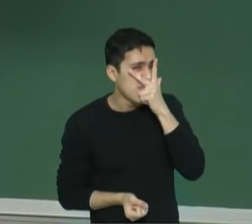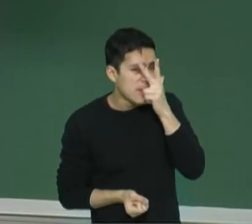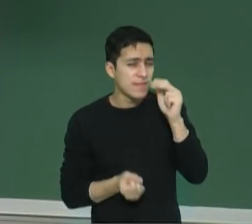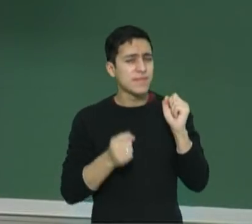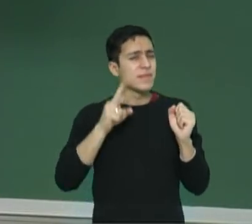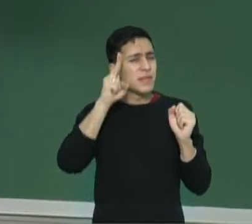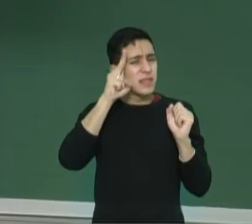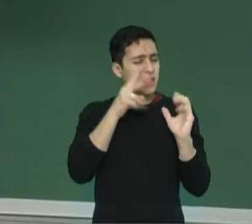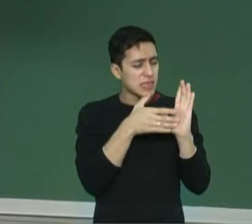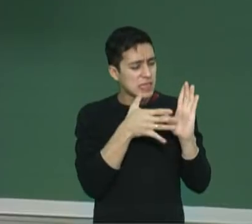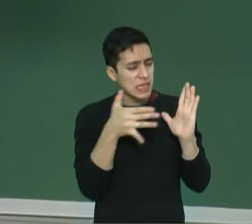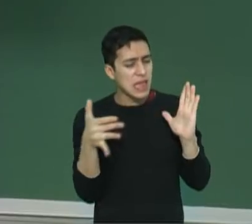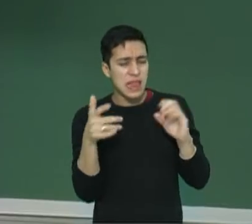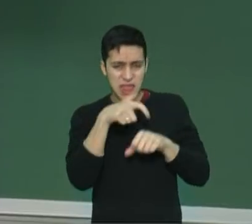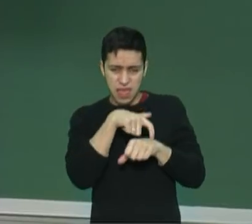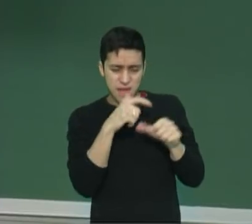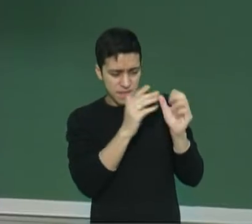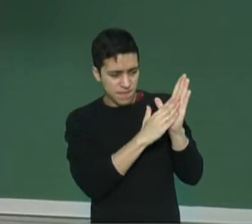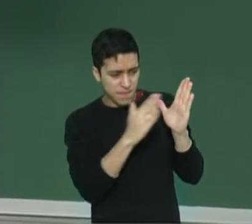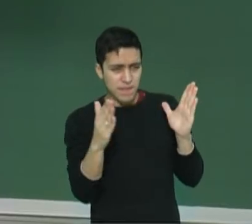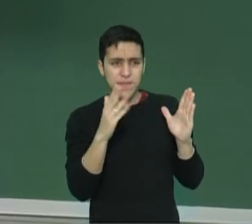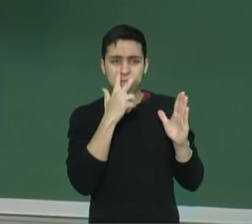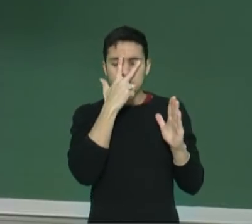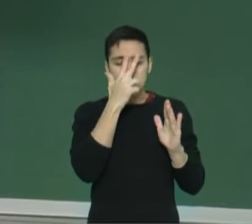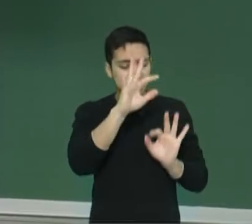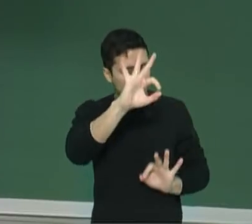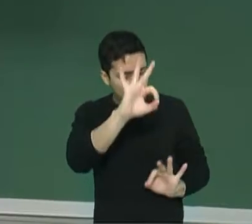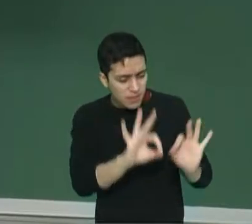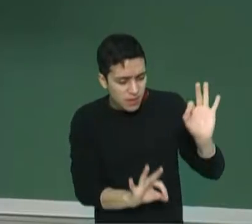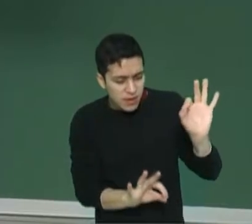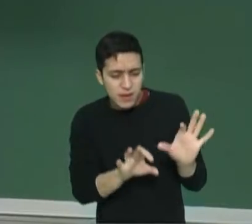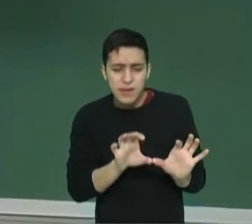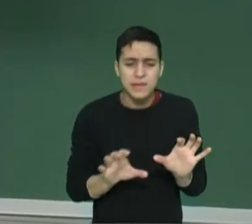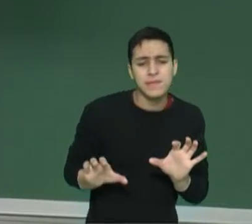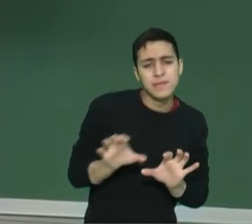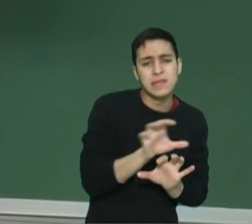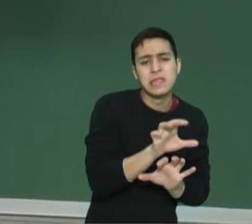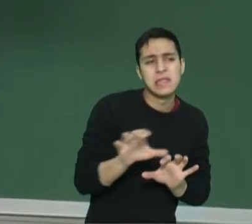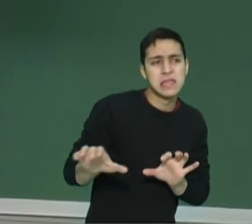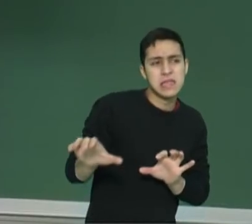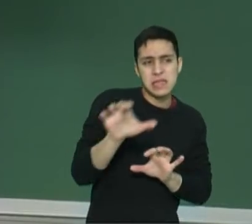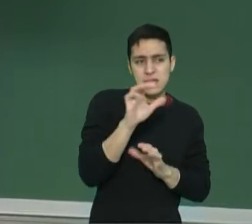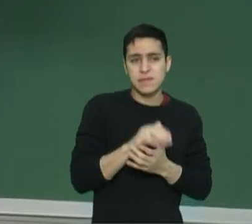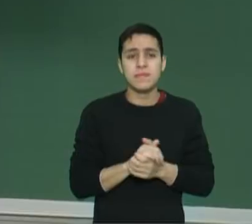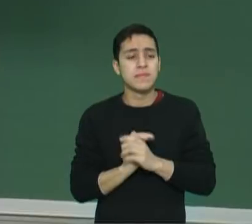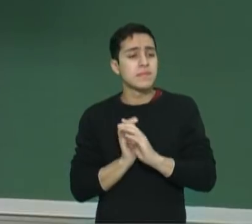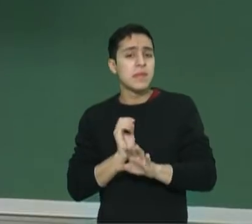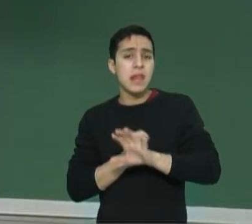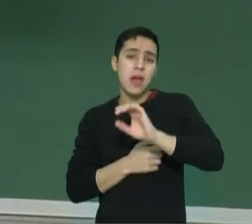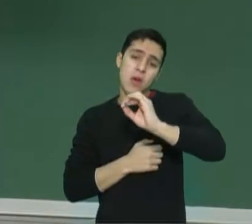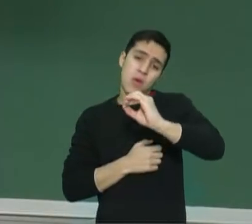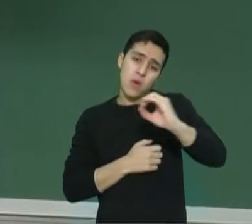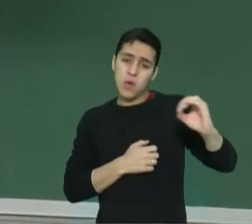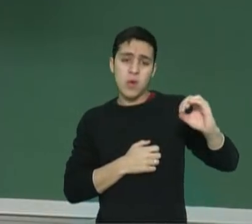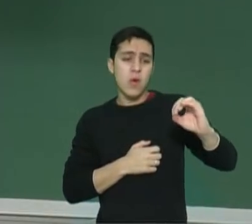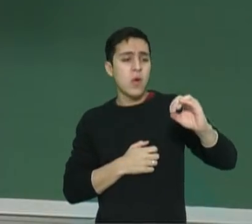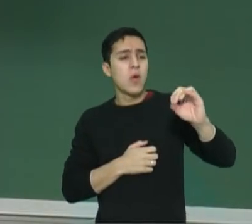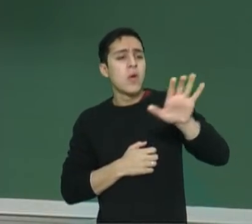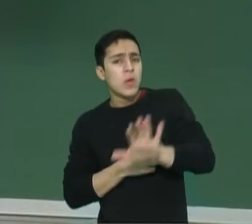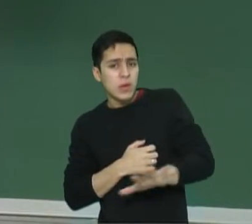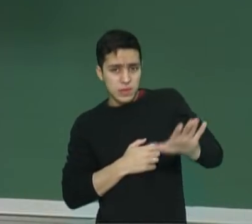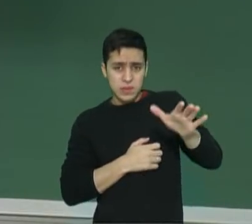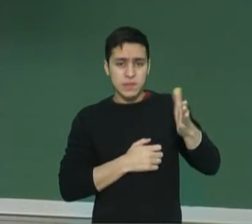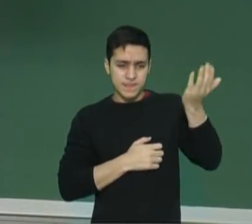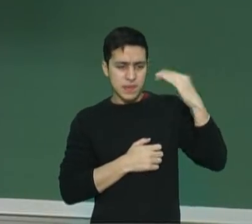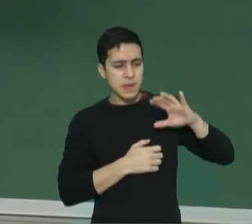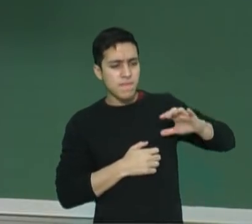temporal que ele vai se organizando gradativamente. E essa parte oeste, ela vai sendo conquistada, vai